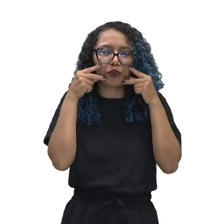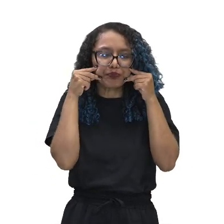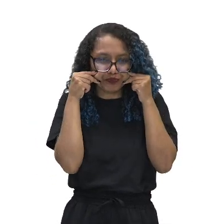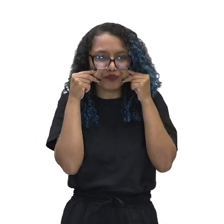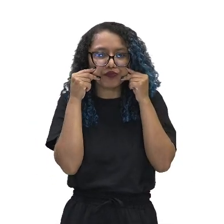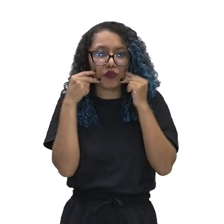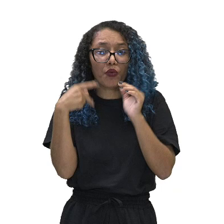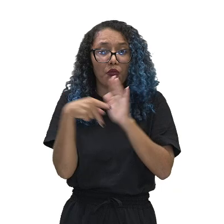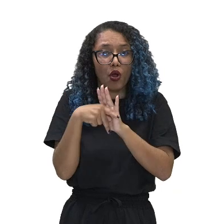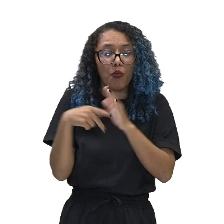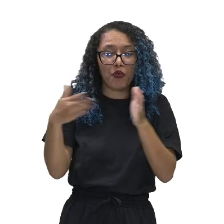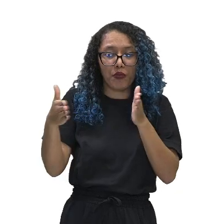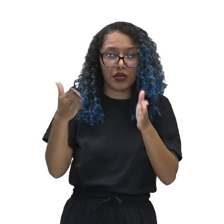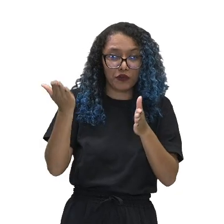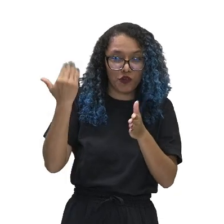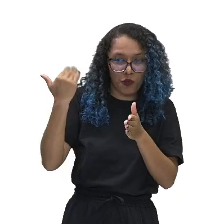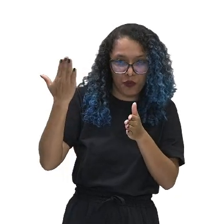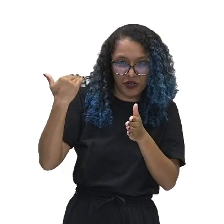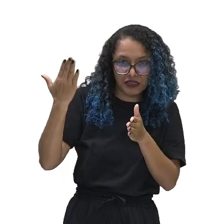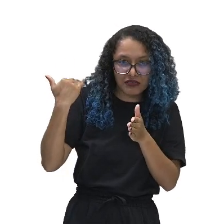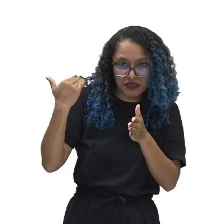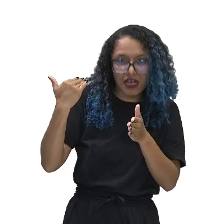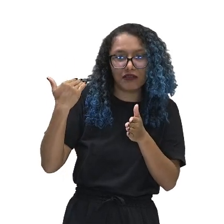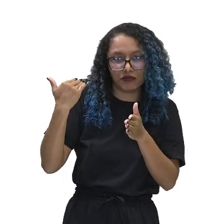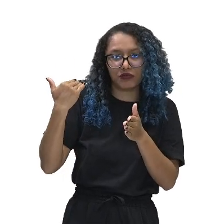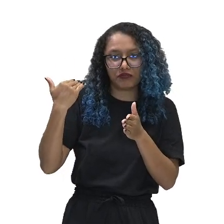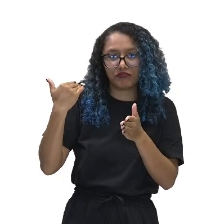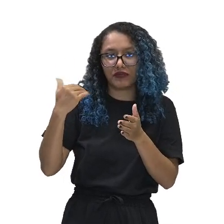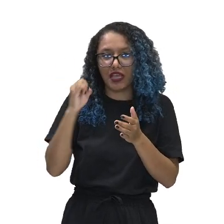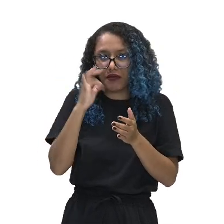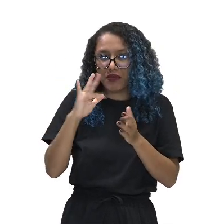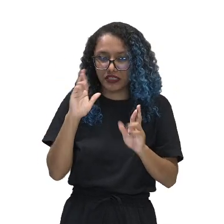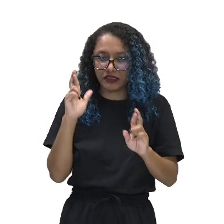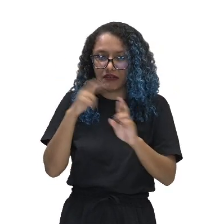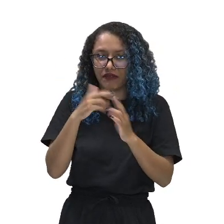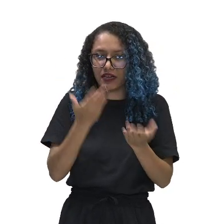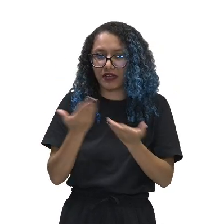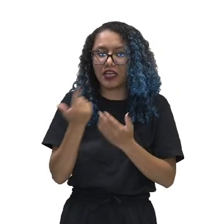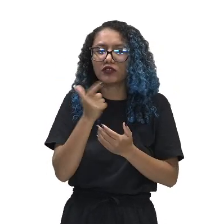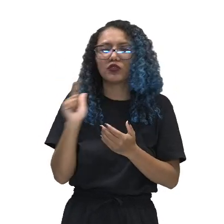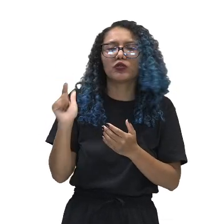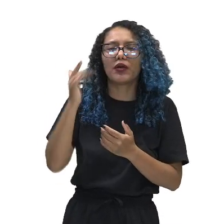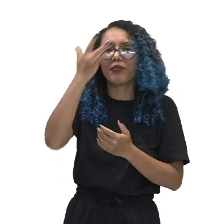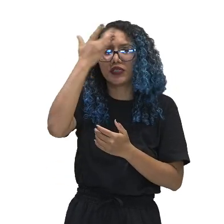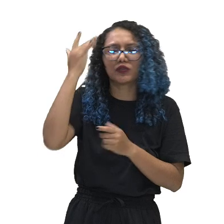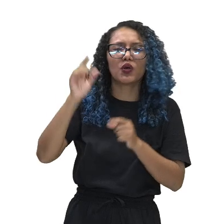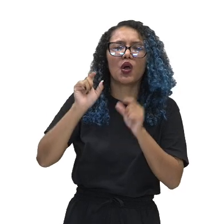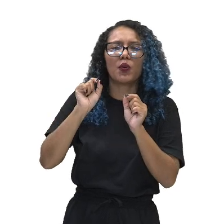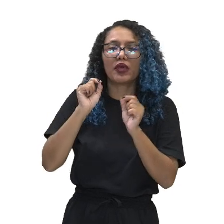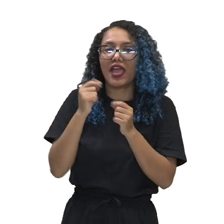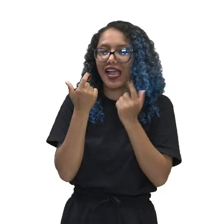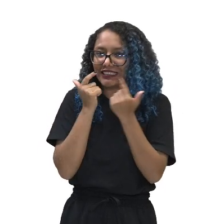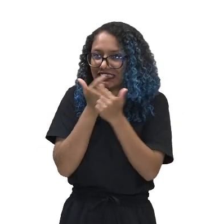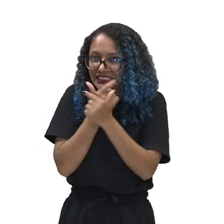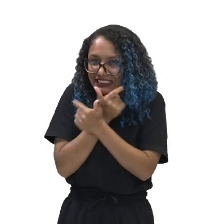época em que é representada a imagem, e as outras pessoas estão o quê? rindo dele. Outros estão